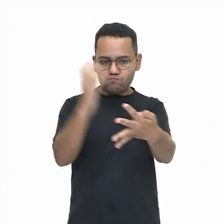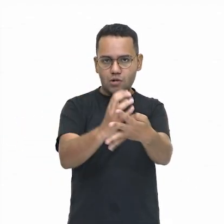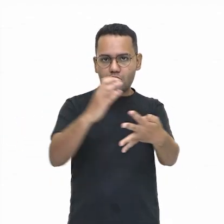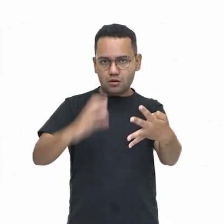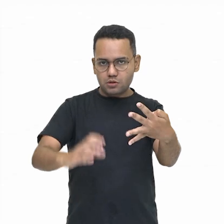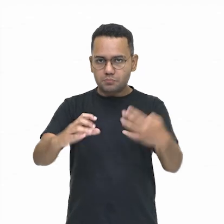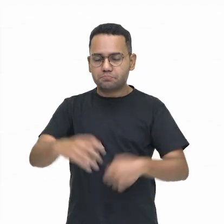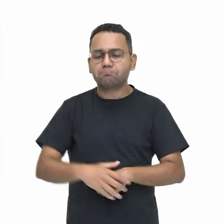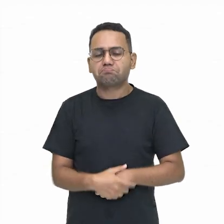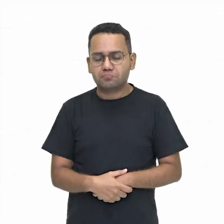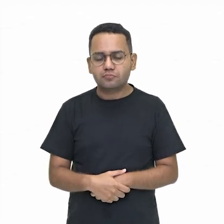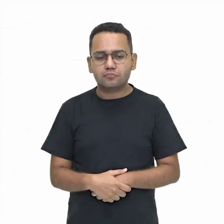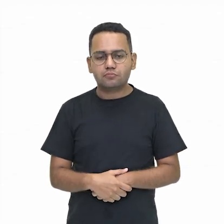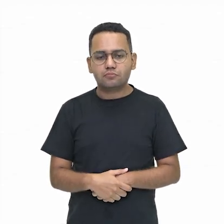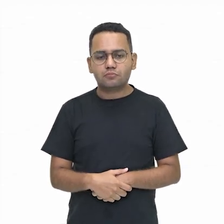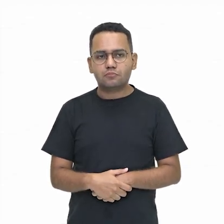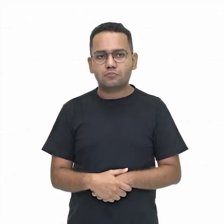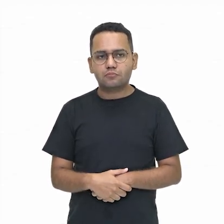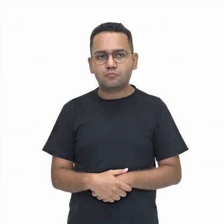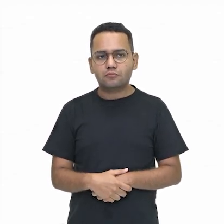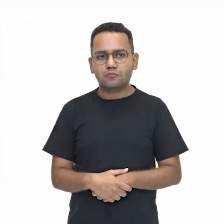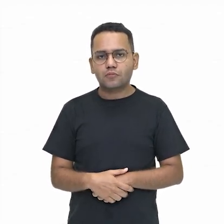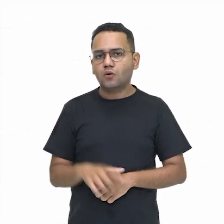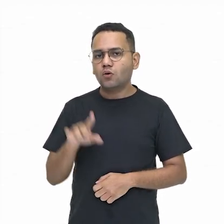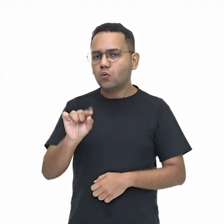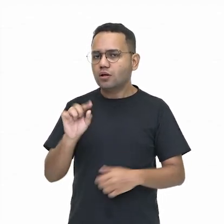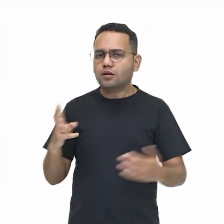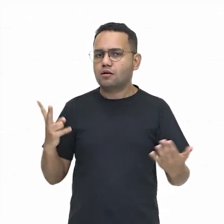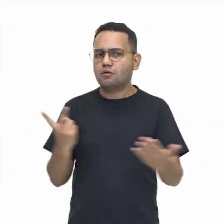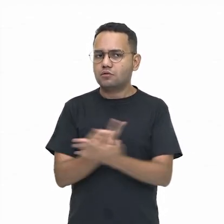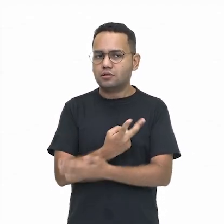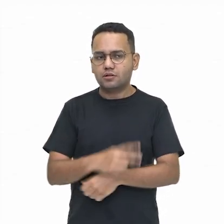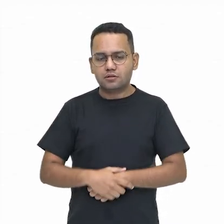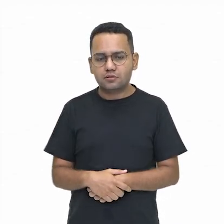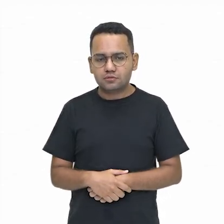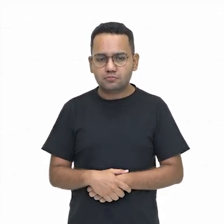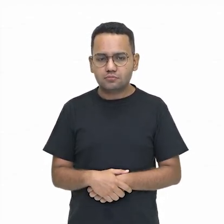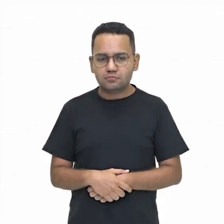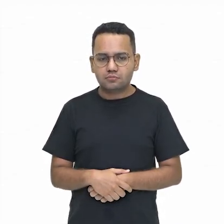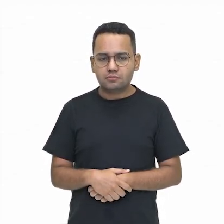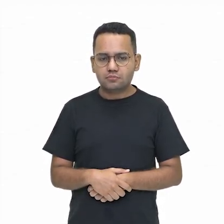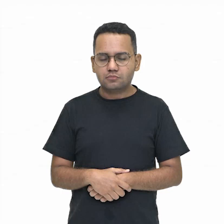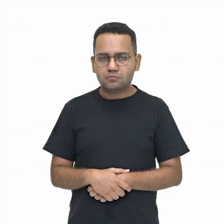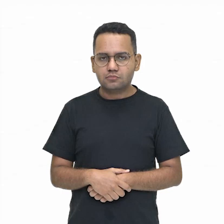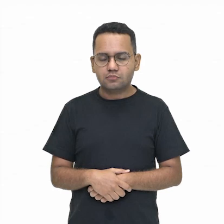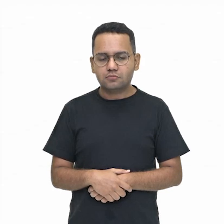acontece que esse quadro de remissão não tem lados, não